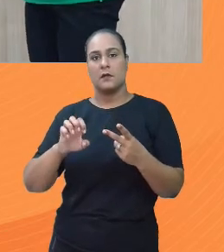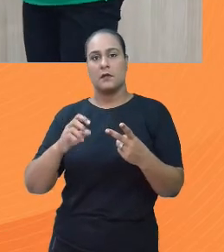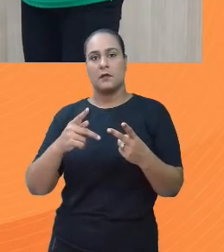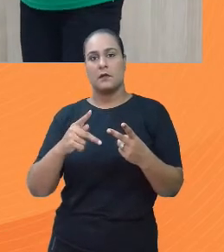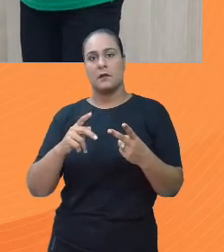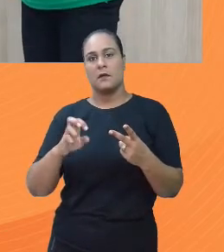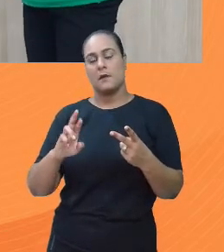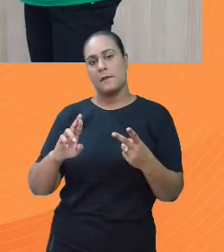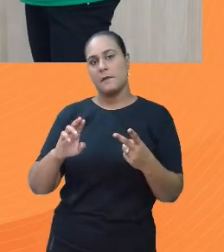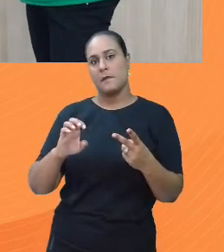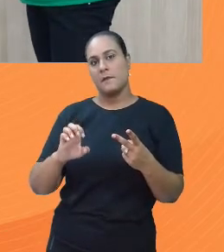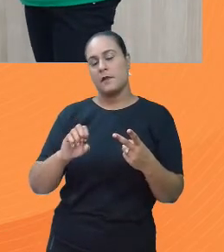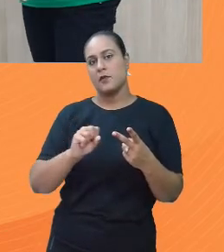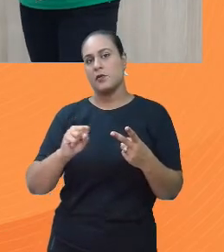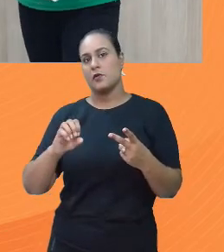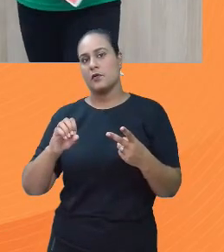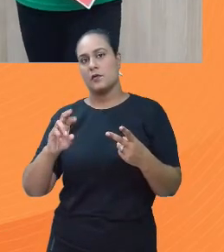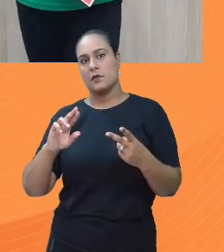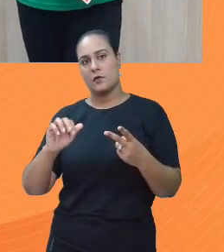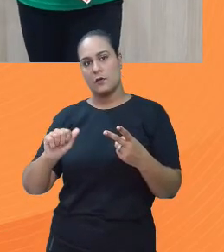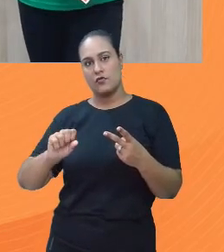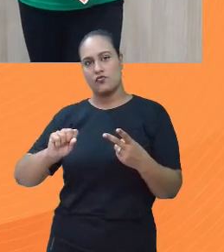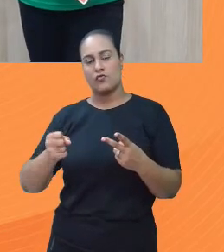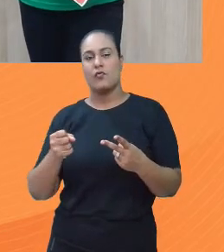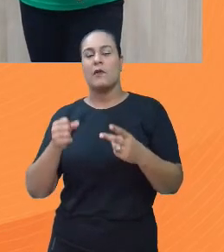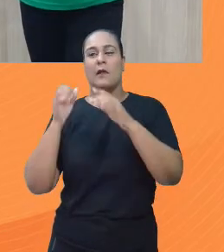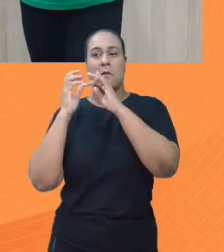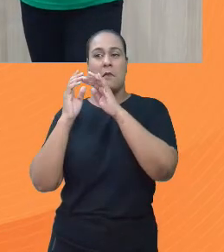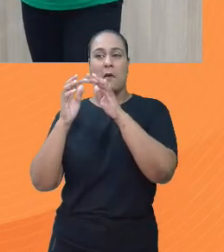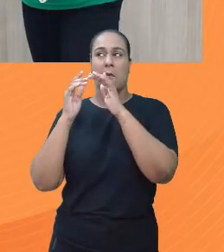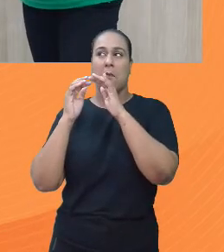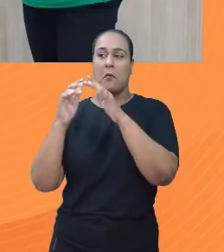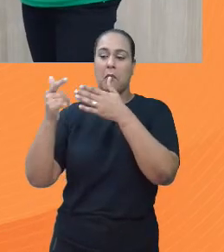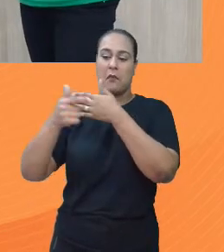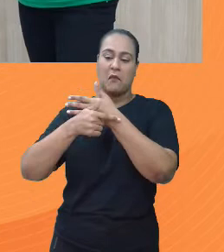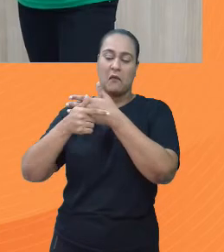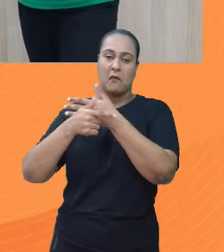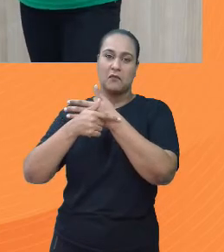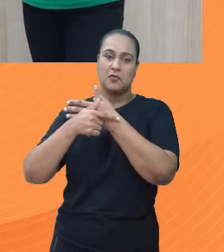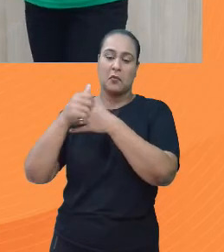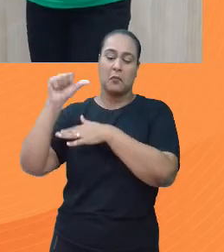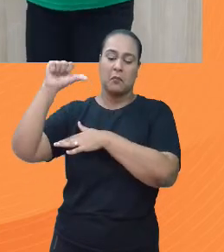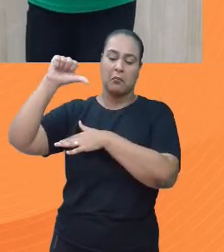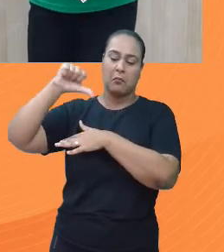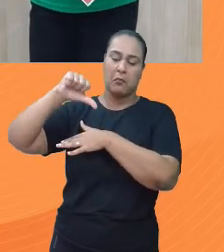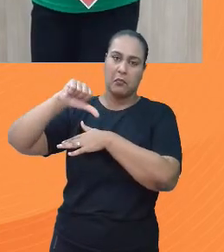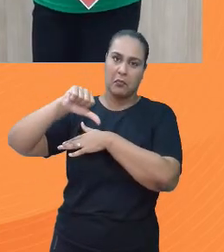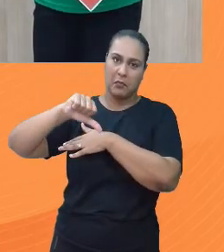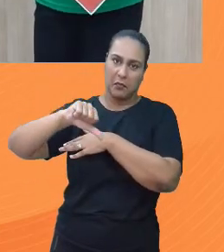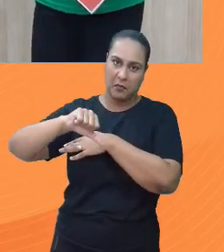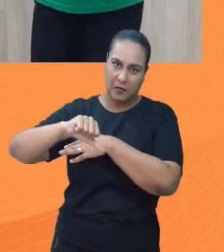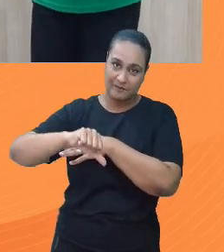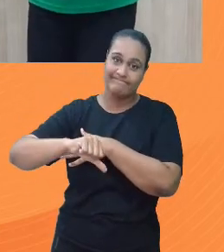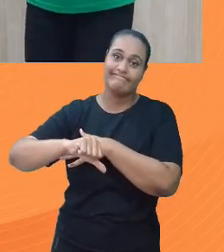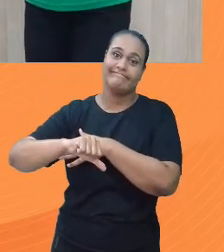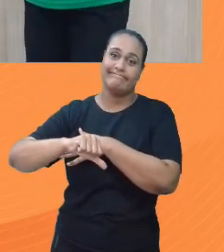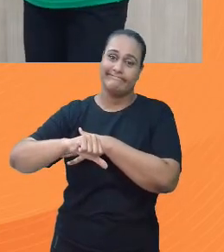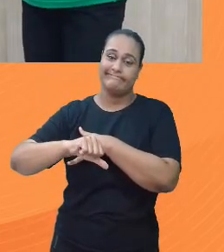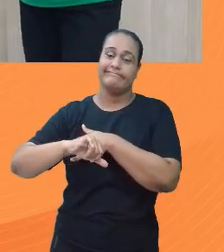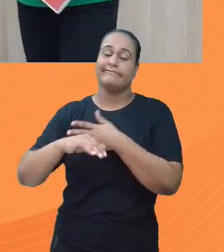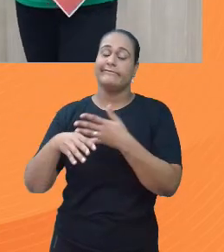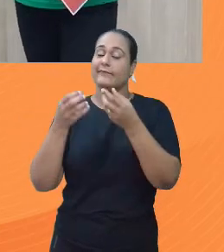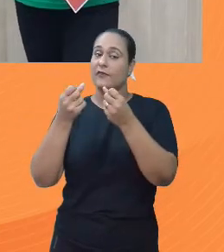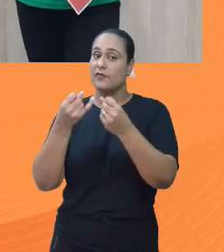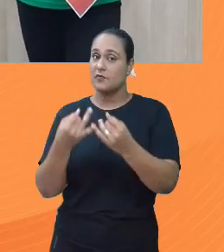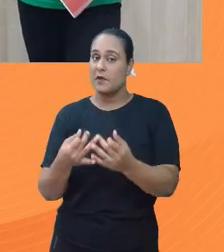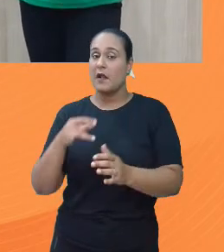que diminuem a velocidade do funcionamento do cérebro. Então, vejam aí, a tendência dela é desacelerar. E aí eu vou falar da